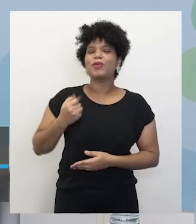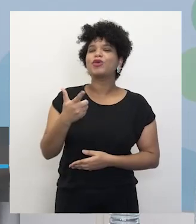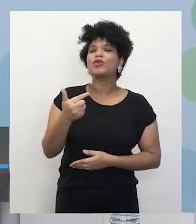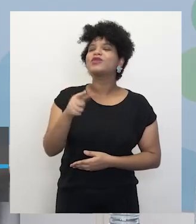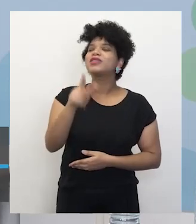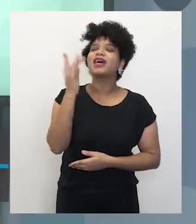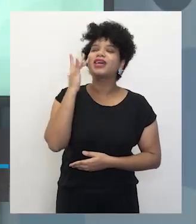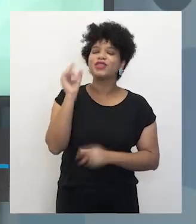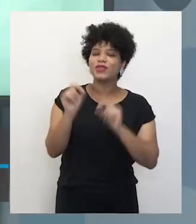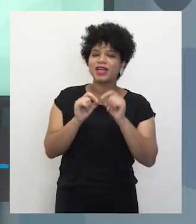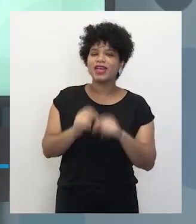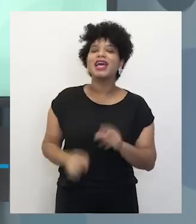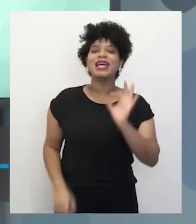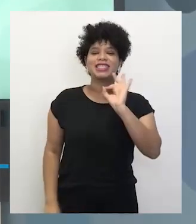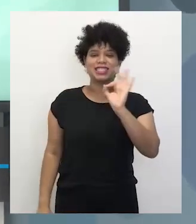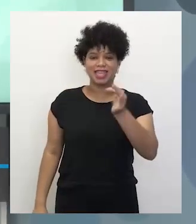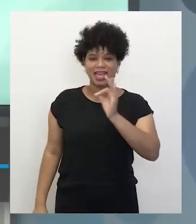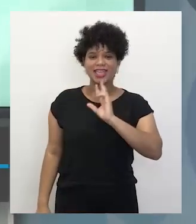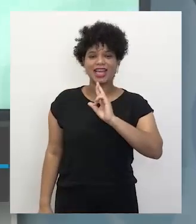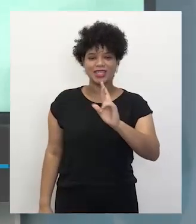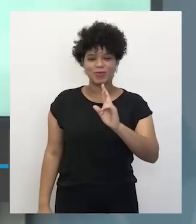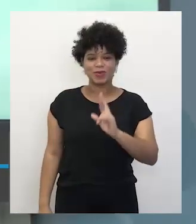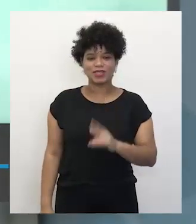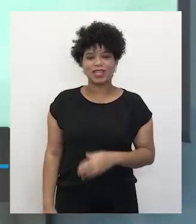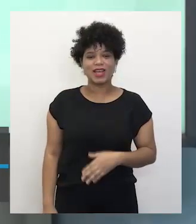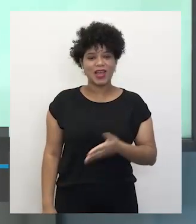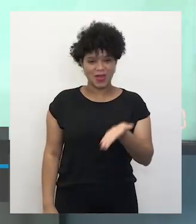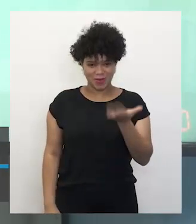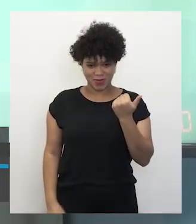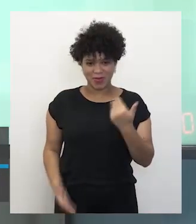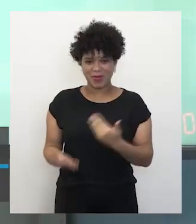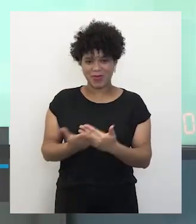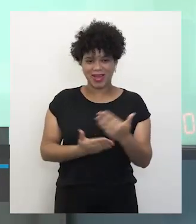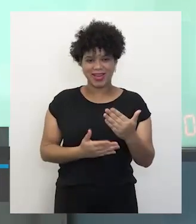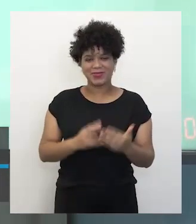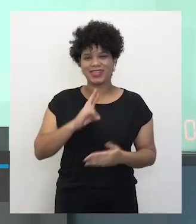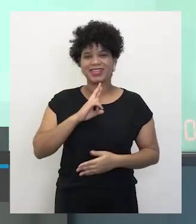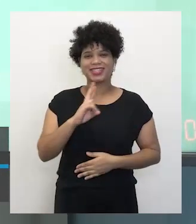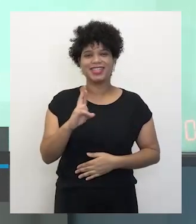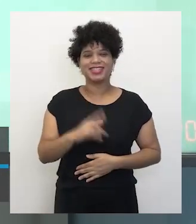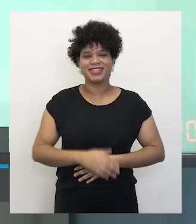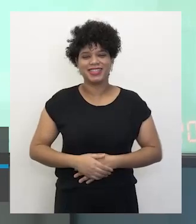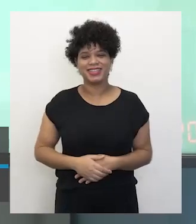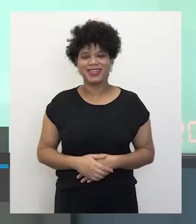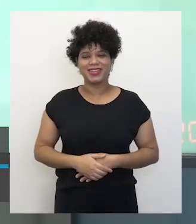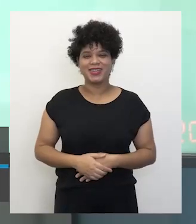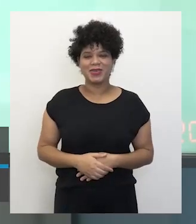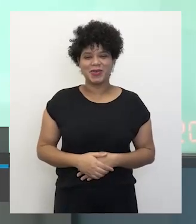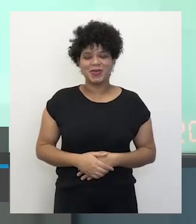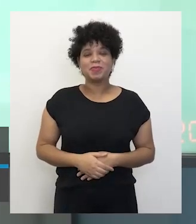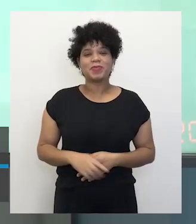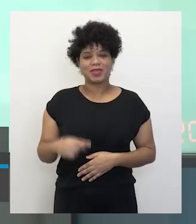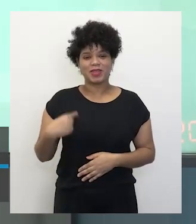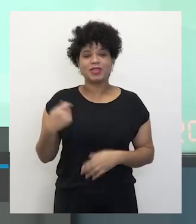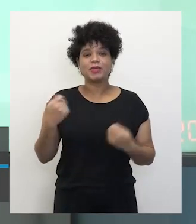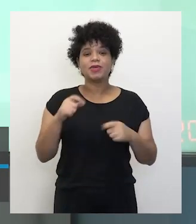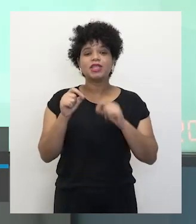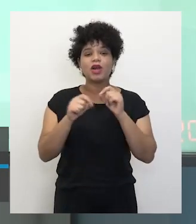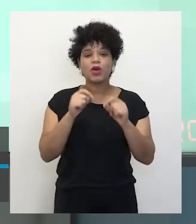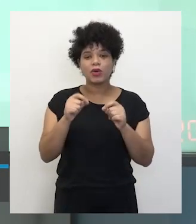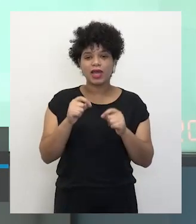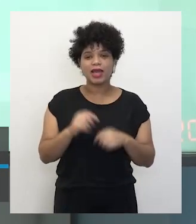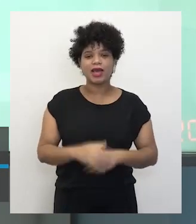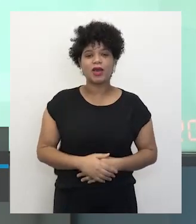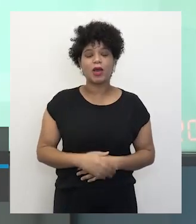aí? Tá certíssima a resposta, pessoal. Então, vamos começar a resolver. Bom, a gente tem que começar primeiro por radiciação